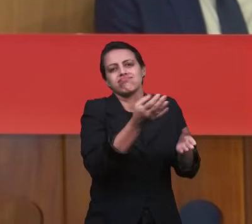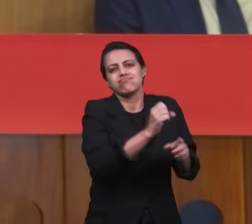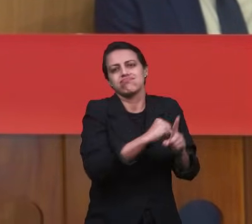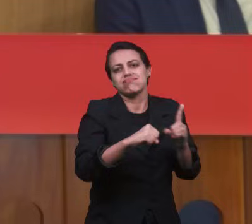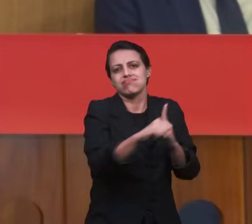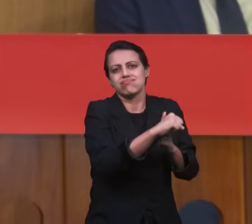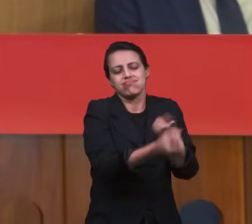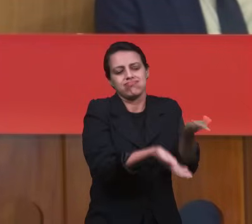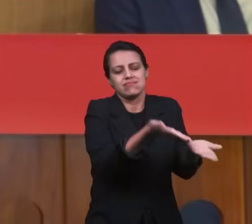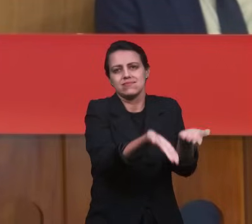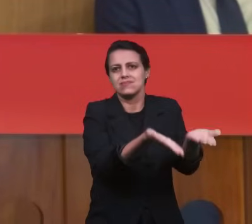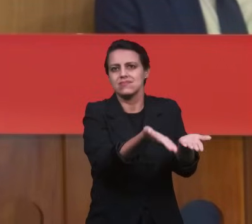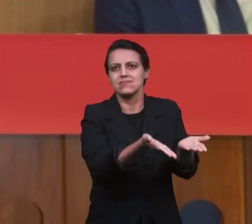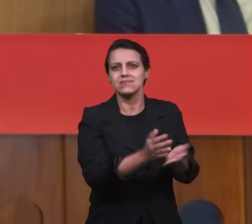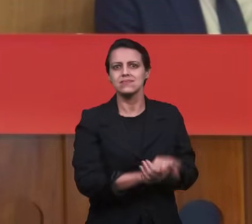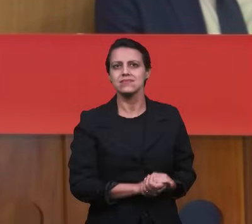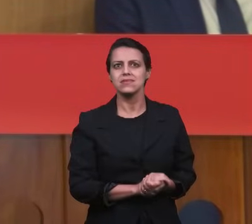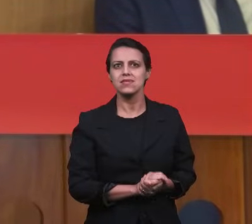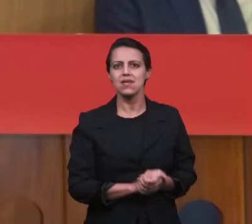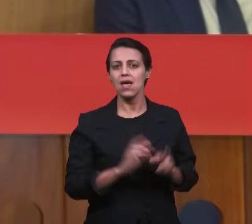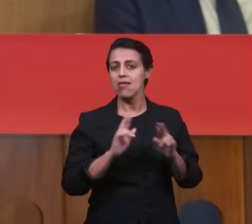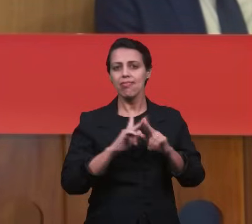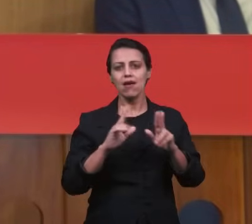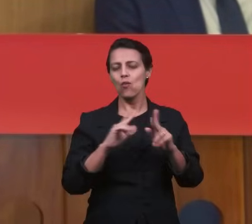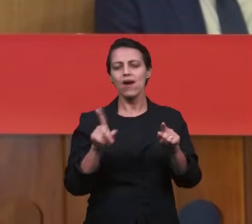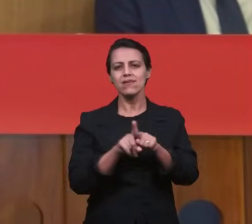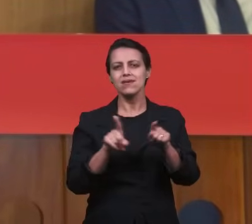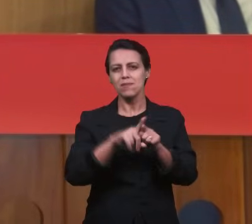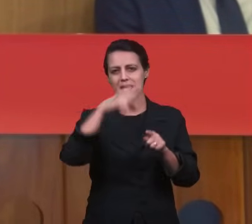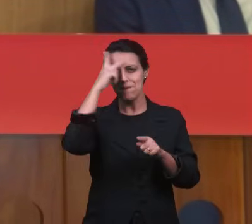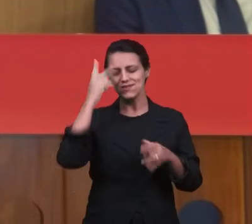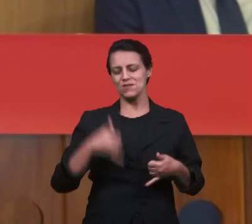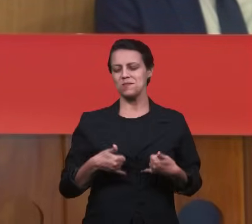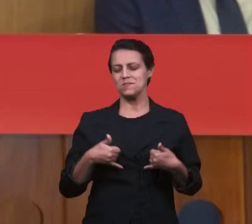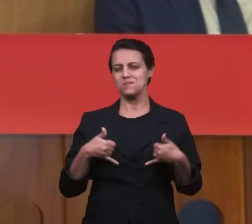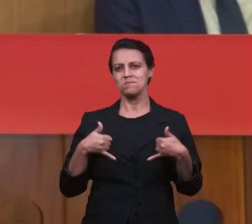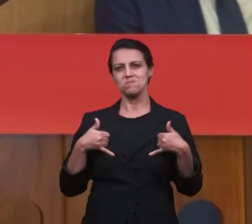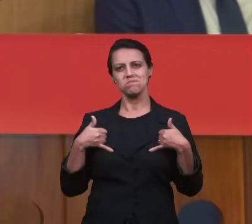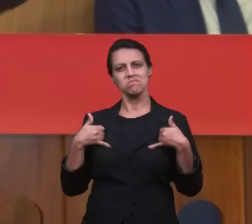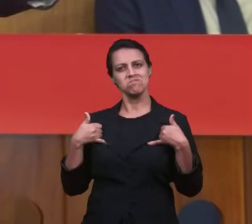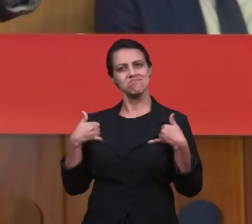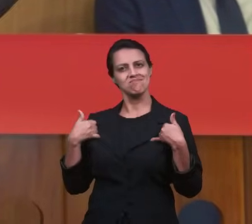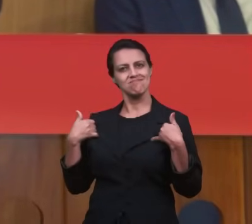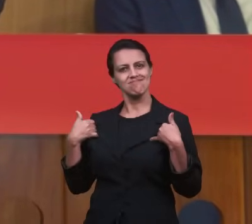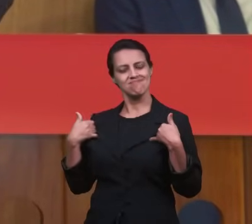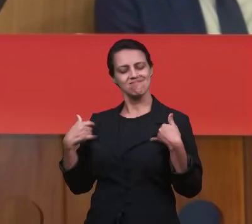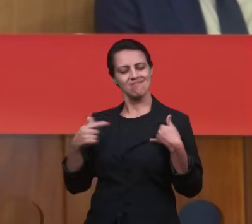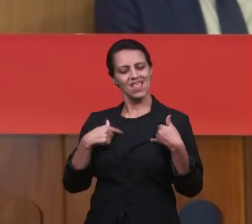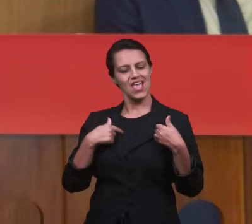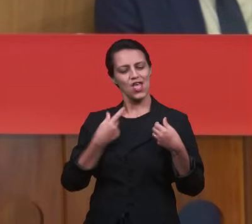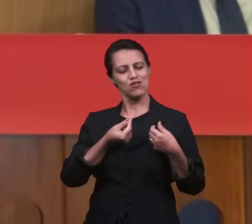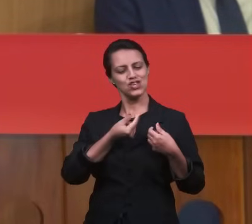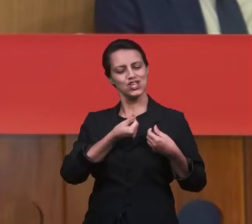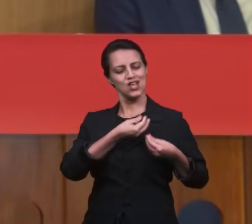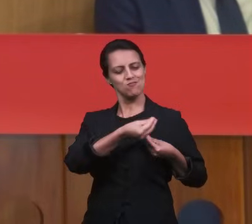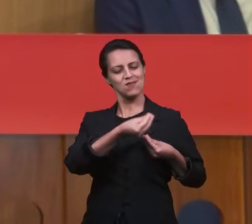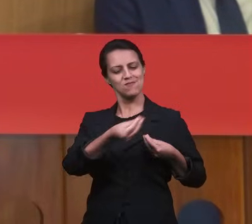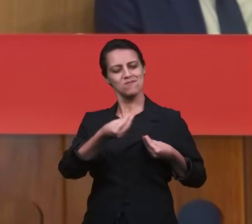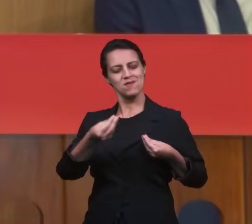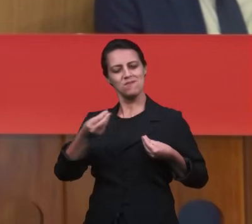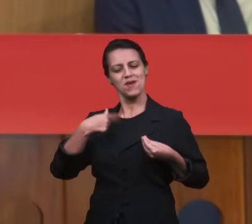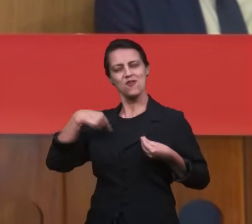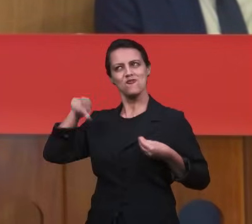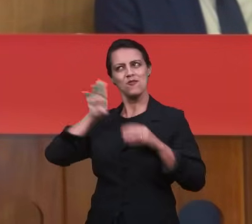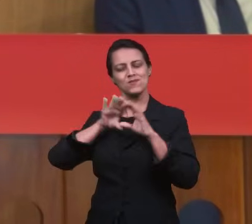E diz assim, e não é para que ninguém se glorie. Porque se você é rico, você dá dinheiro, vai para o céu. Você é